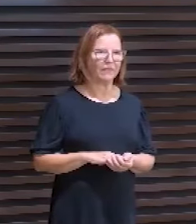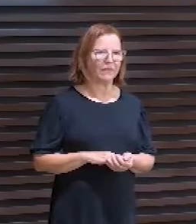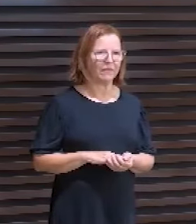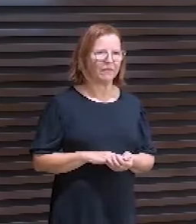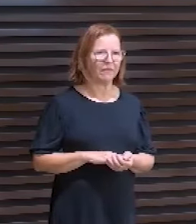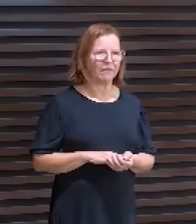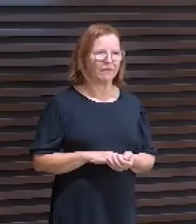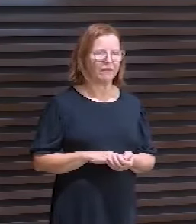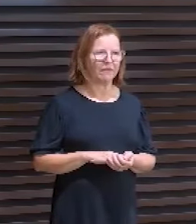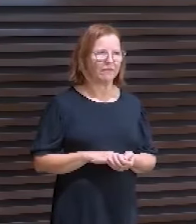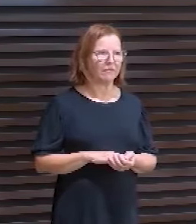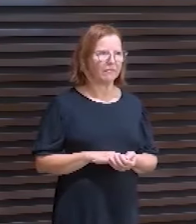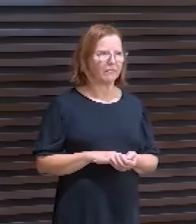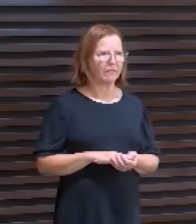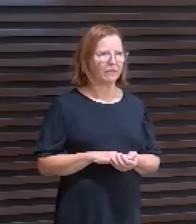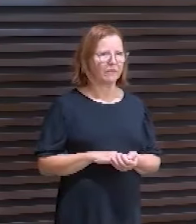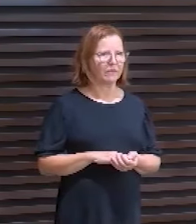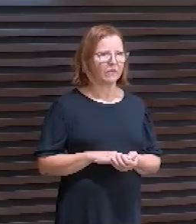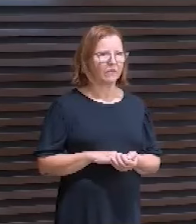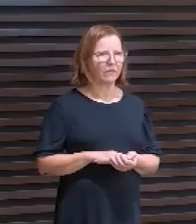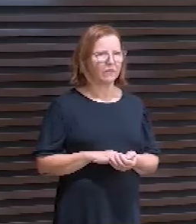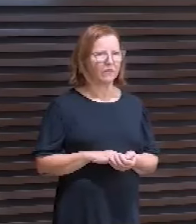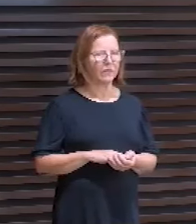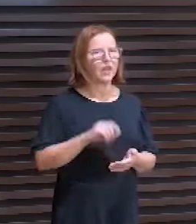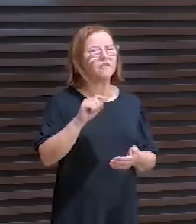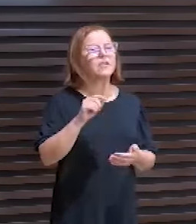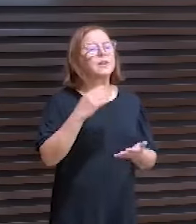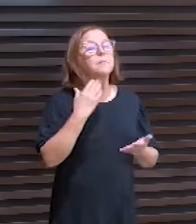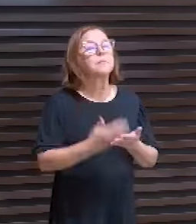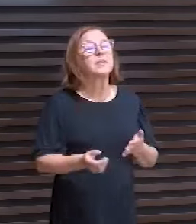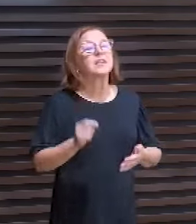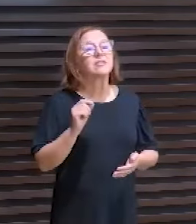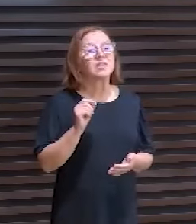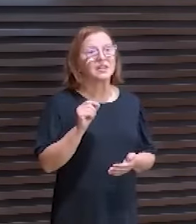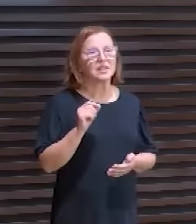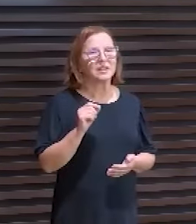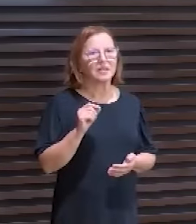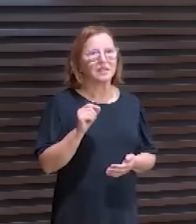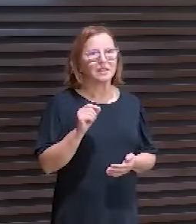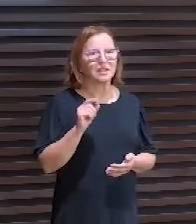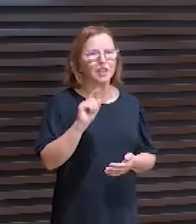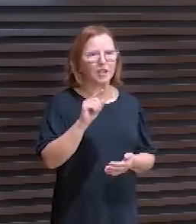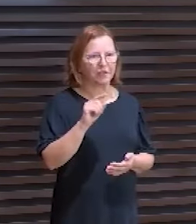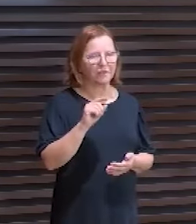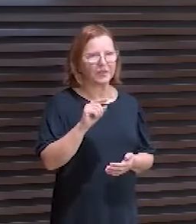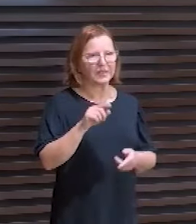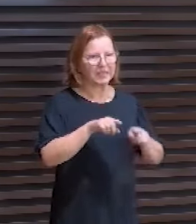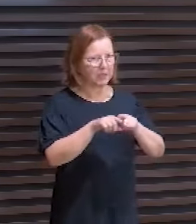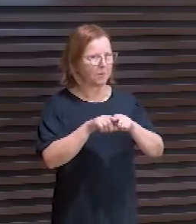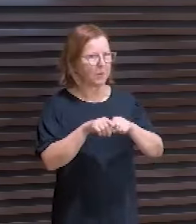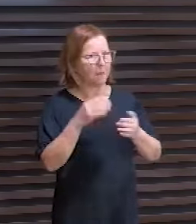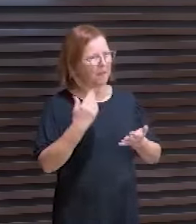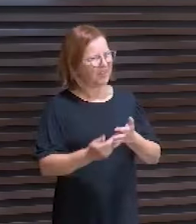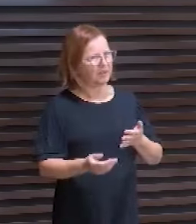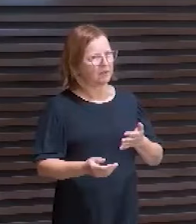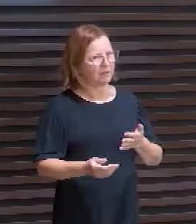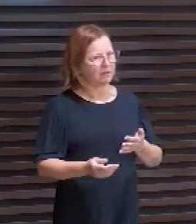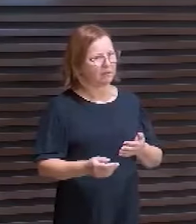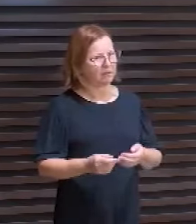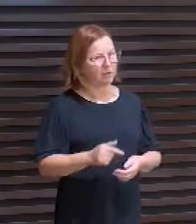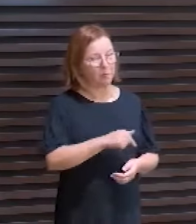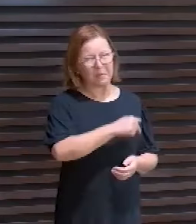ruim O que que você tá perdendo o que que você minha irmã tá perdendo ficar uma semana